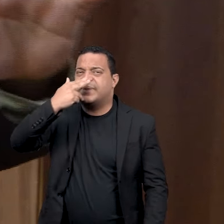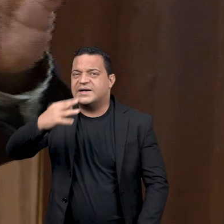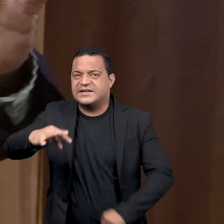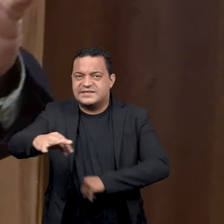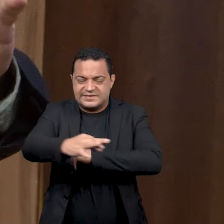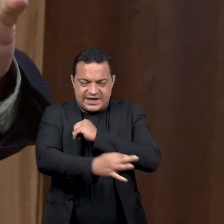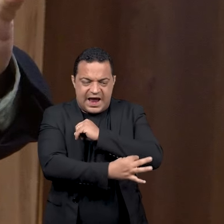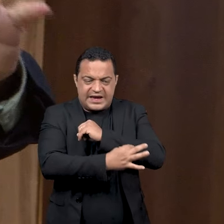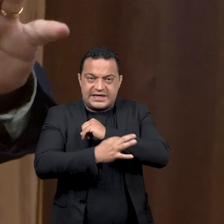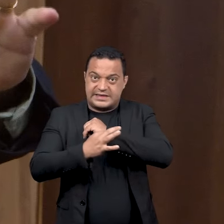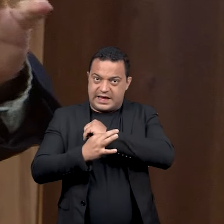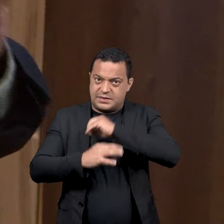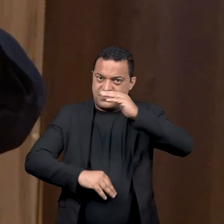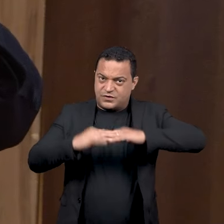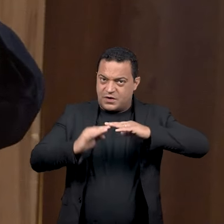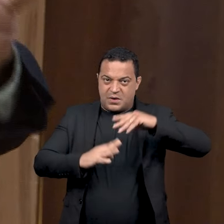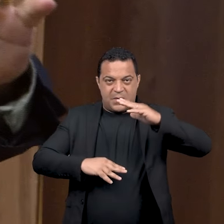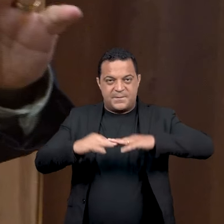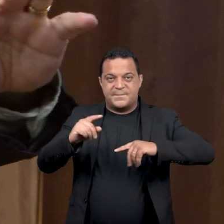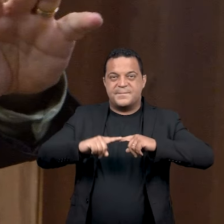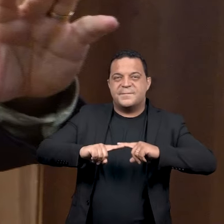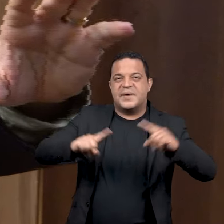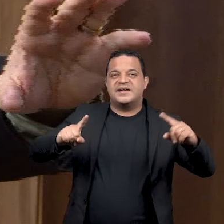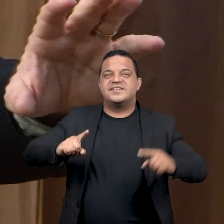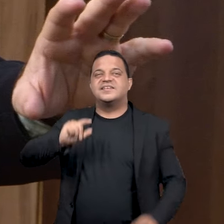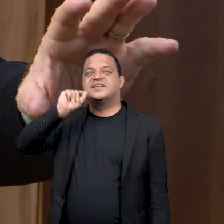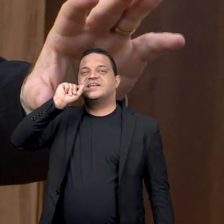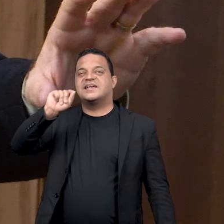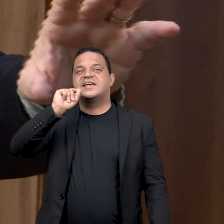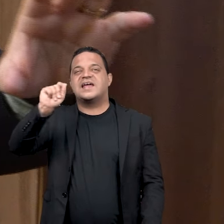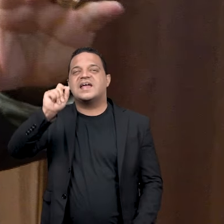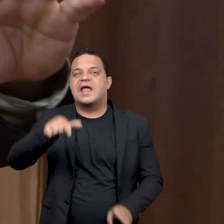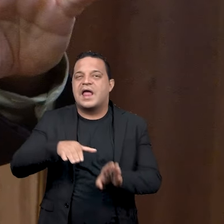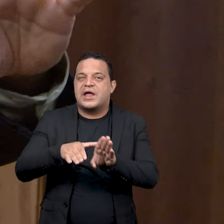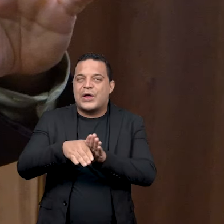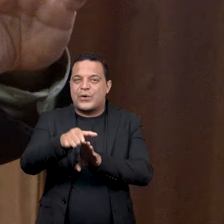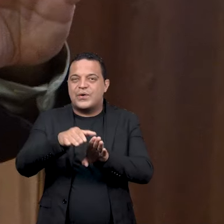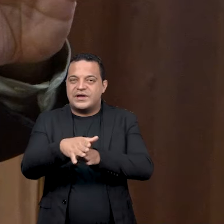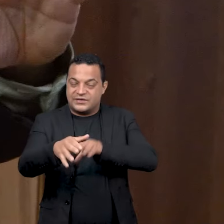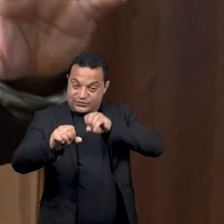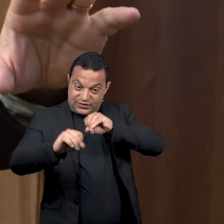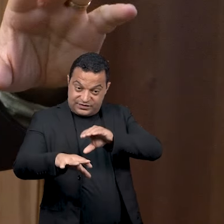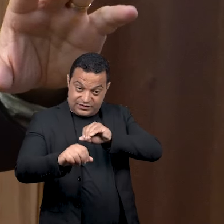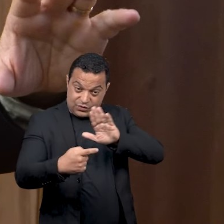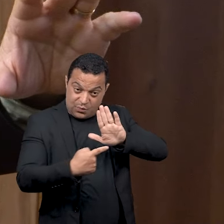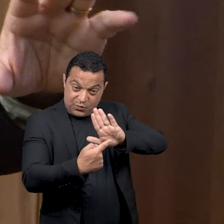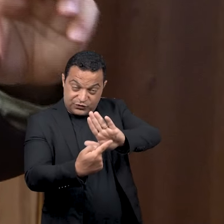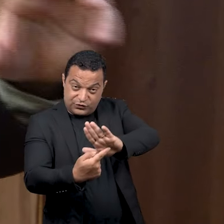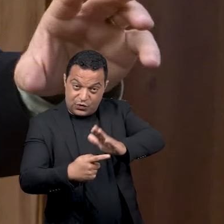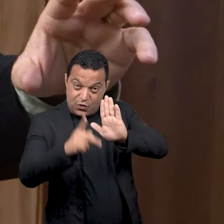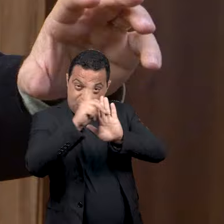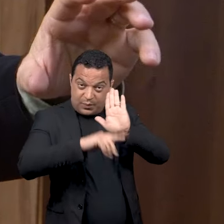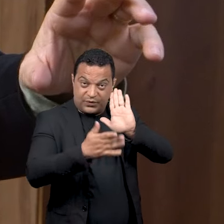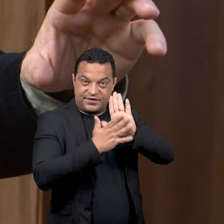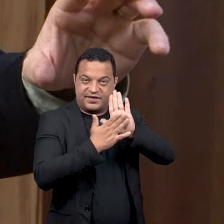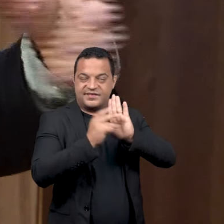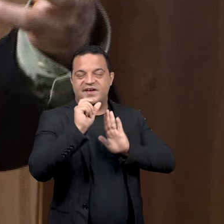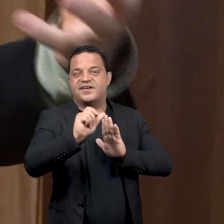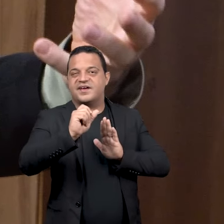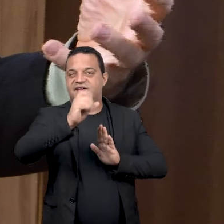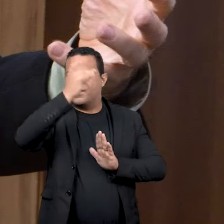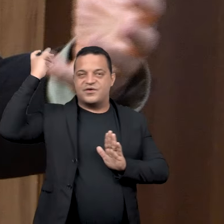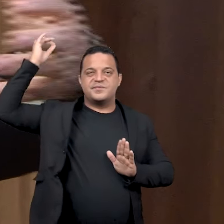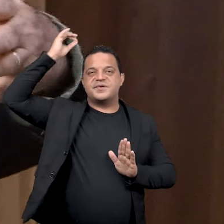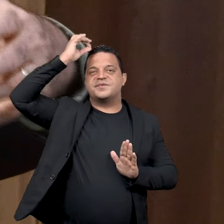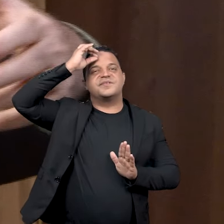sabendo que arquiteto mesmo ali foi o Espírito Santo de Deus, que a encheu de graça, encheu do Espírito Santo,